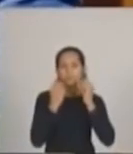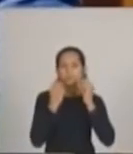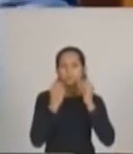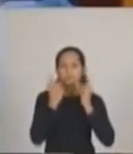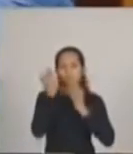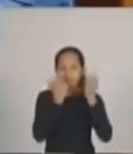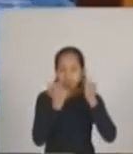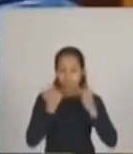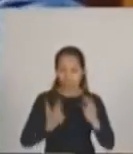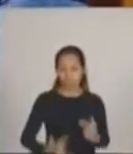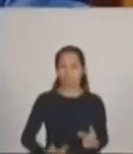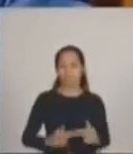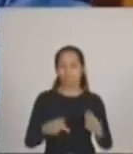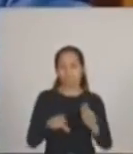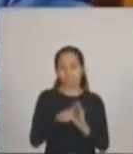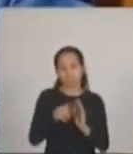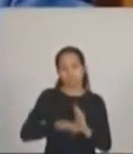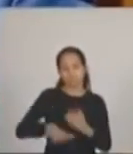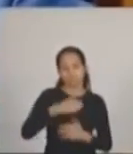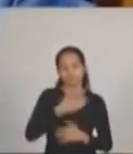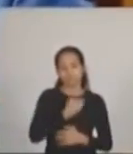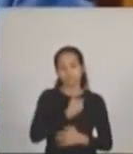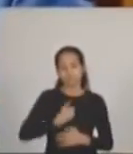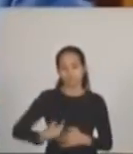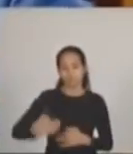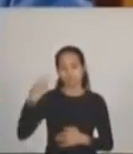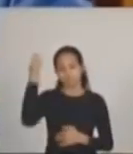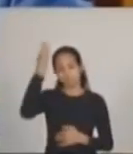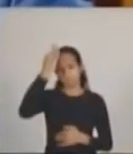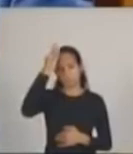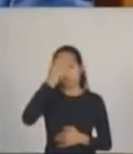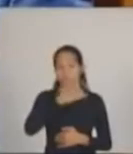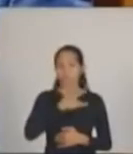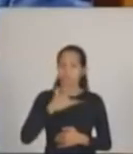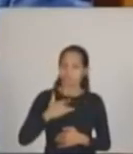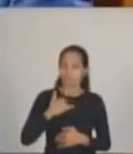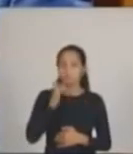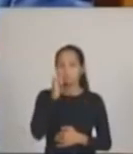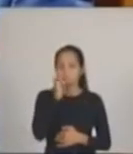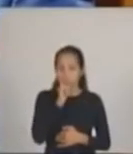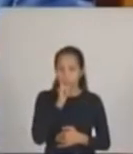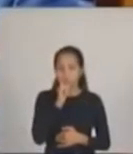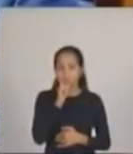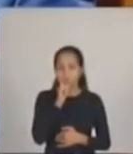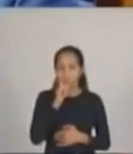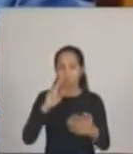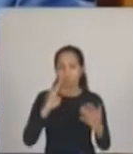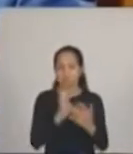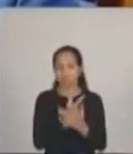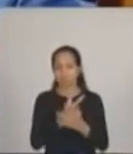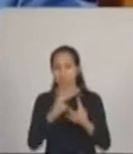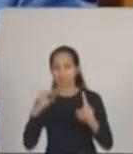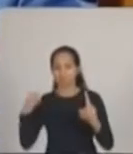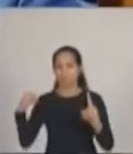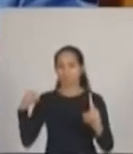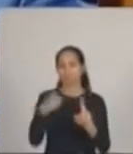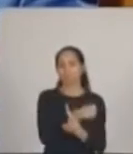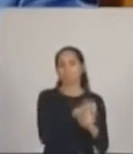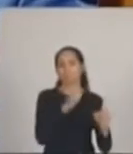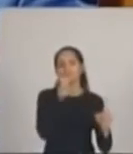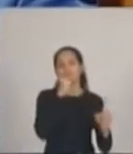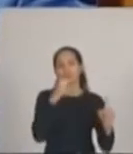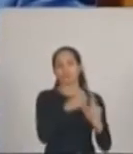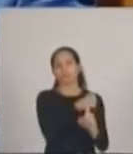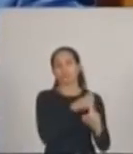públicos de saúde do Estado do Espírito Santo às mulheres vítimas de agressão física devido ao